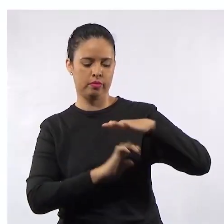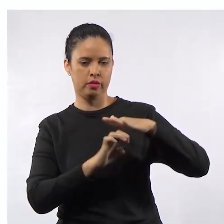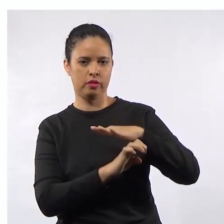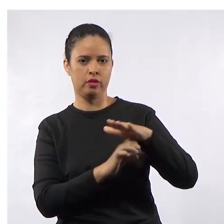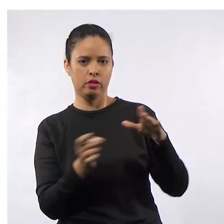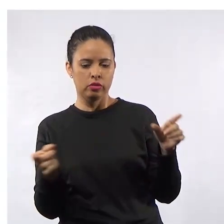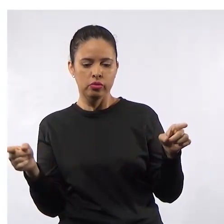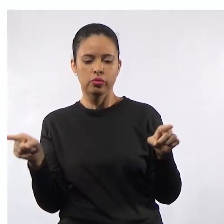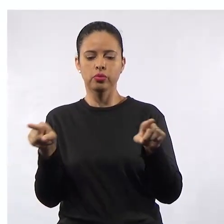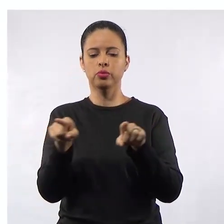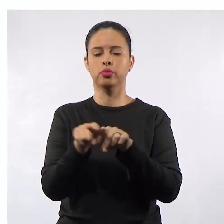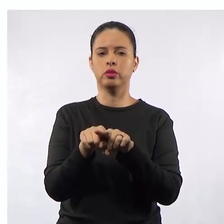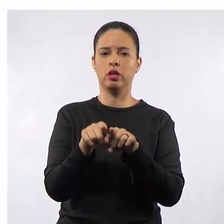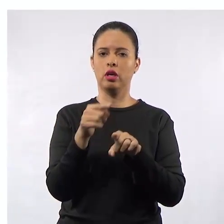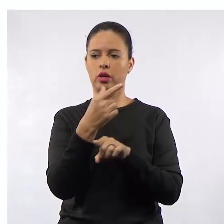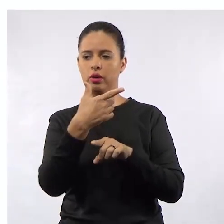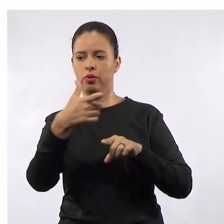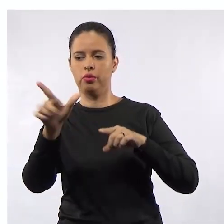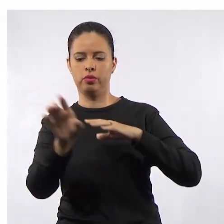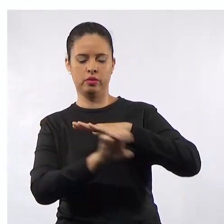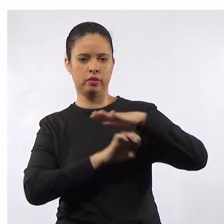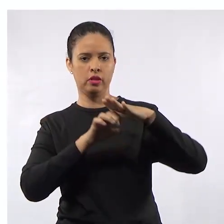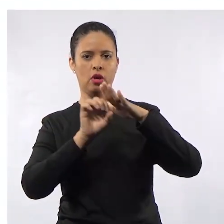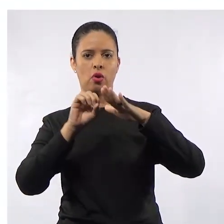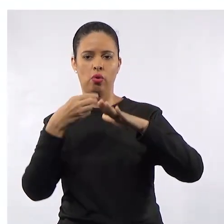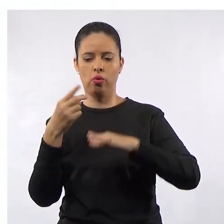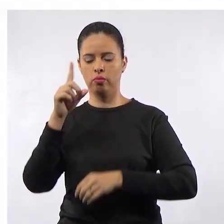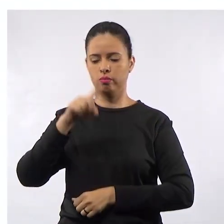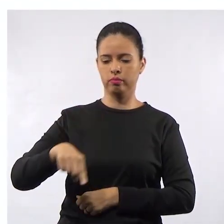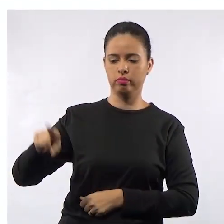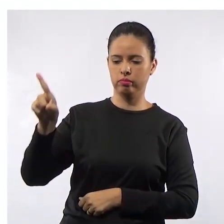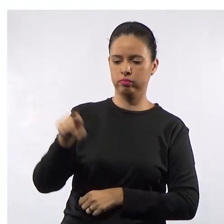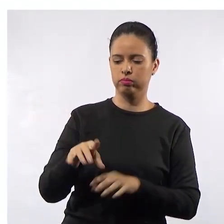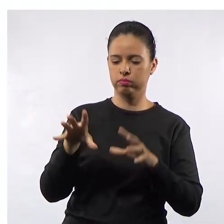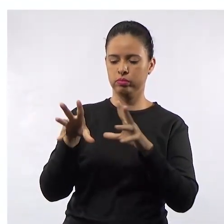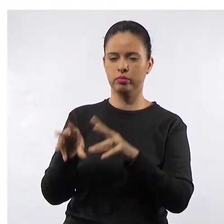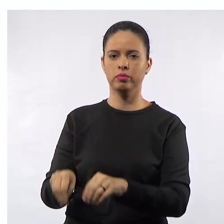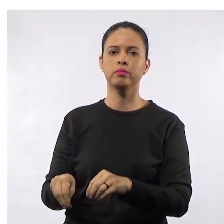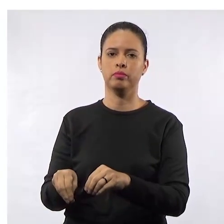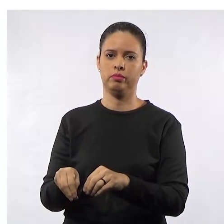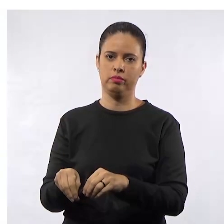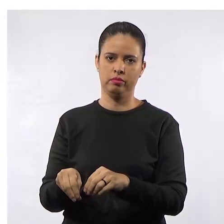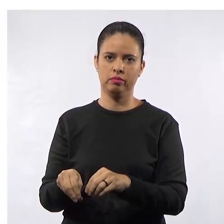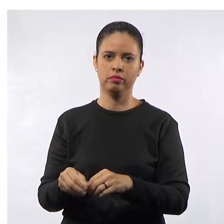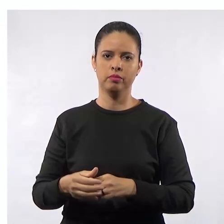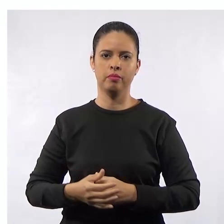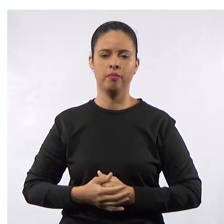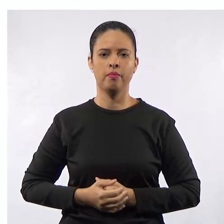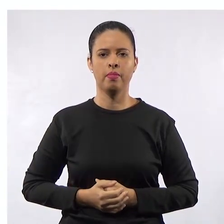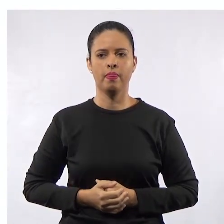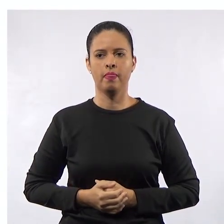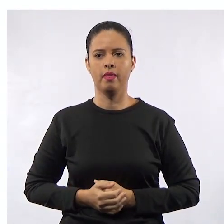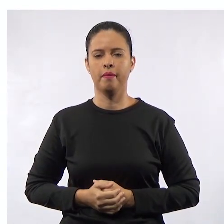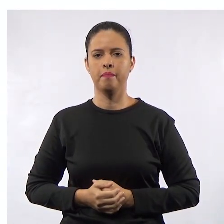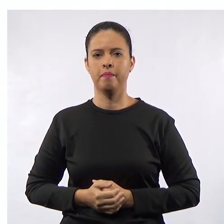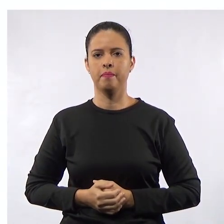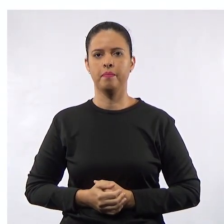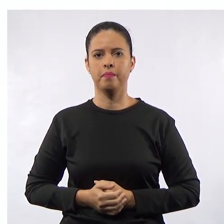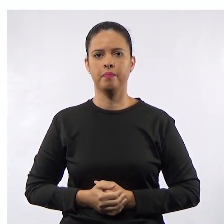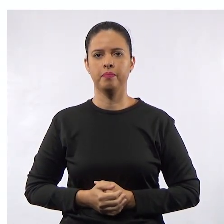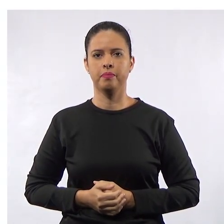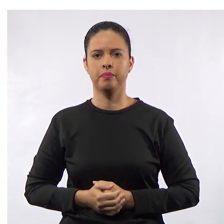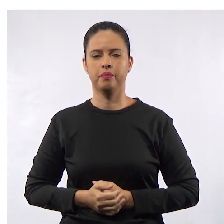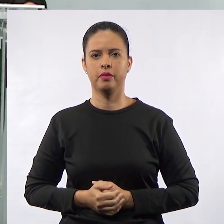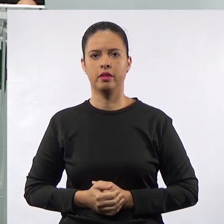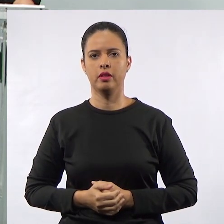da empresa ela vai ser fundida outra sociedade ou ela vai ter a cisão total por outras sociedade Tá então